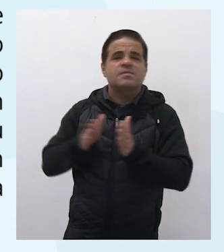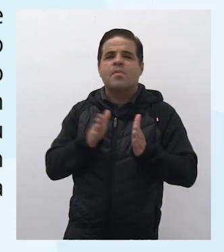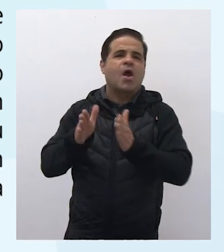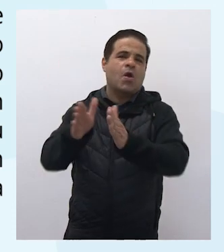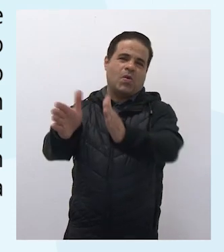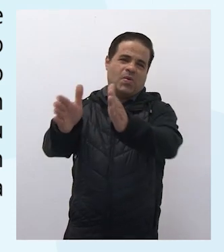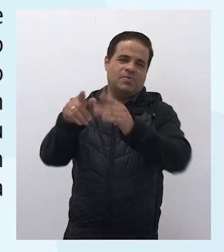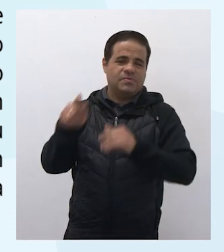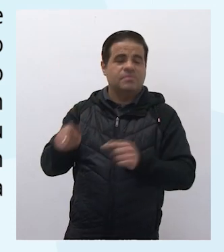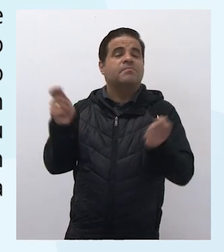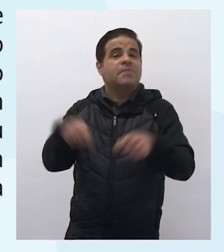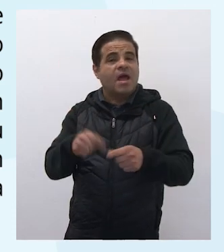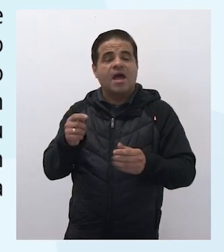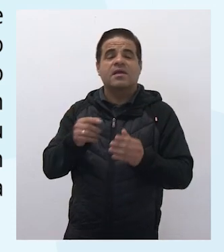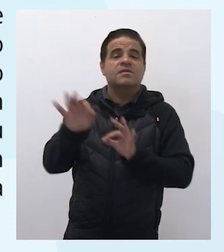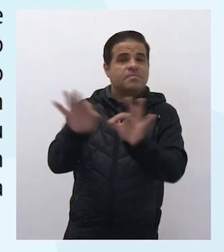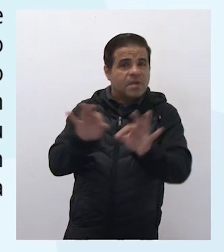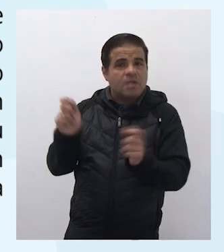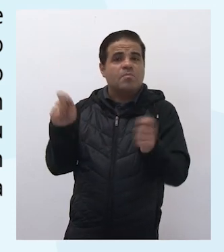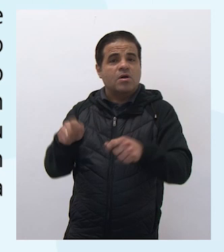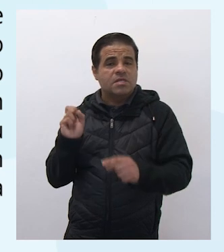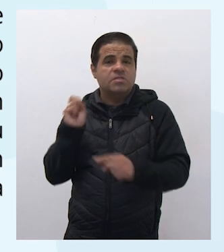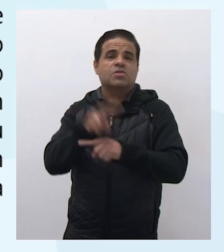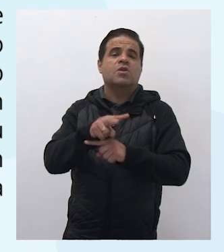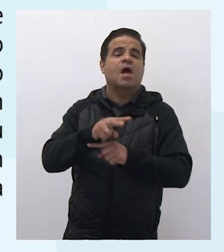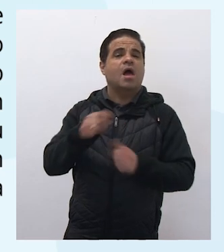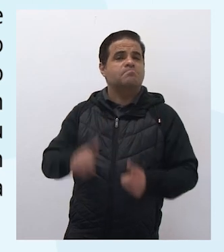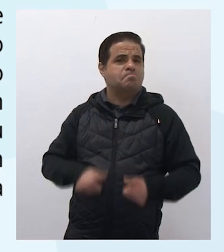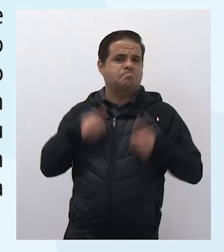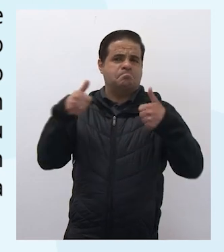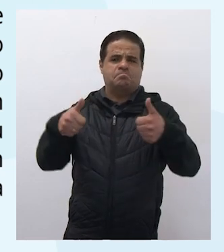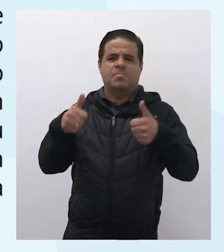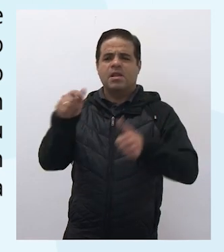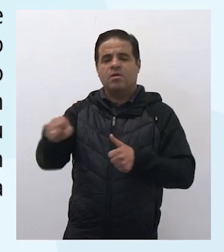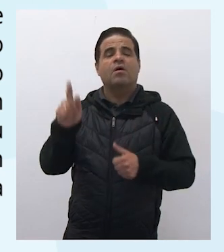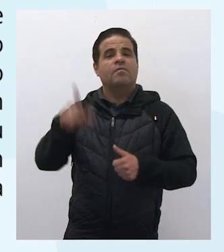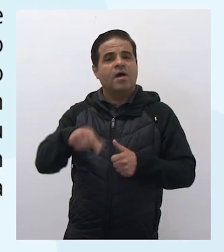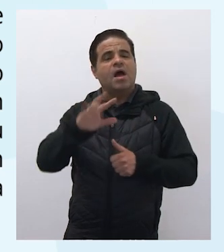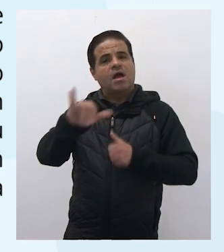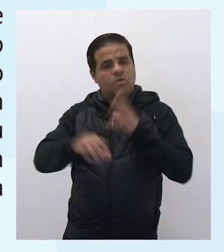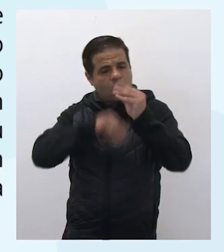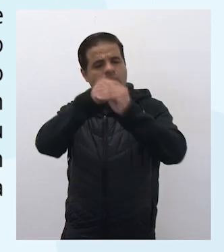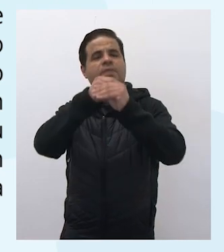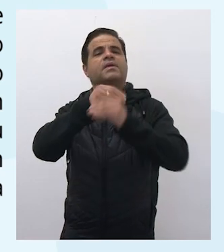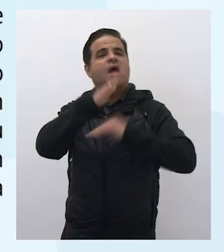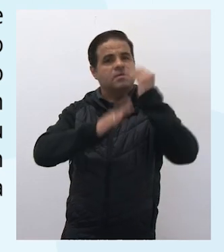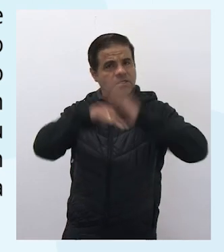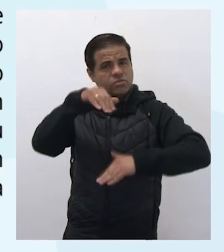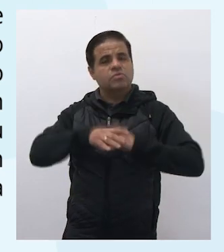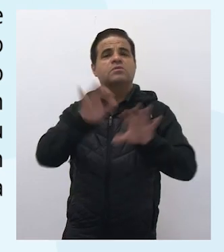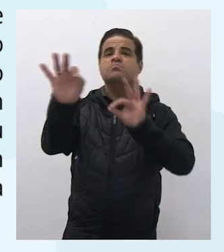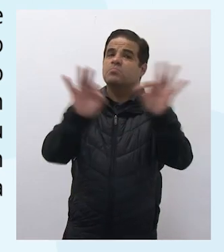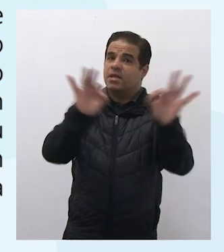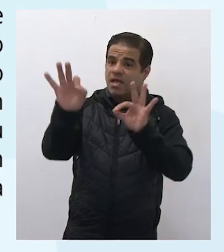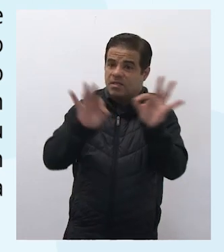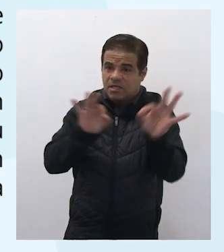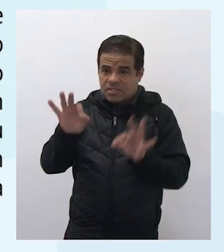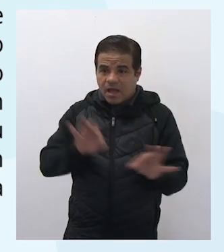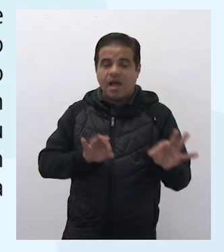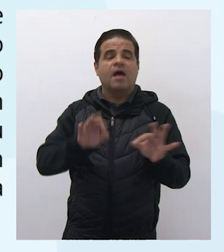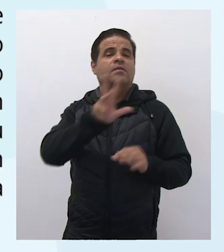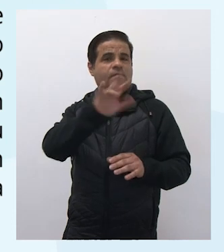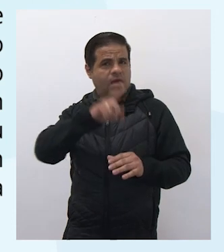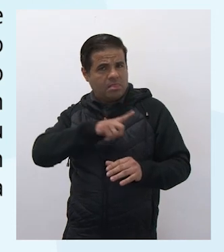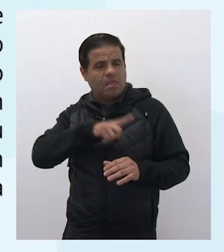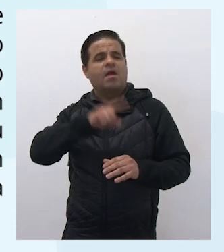percurso para que esse plano se torne mais robusto. Vai complementar essas ações planejadas,